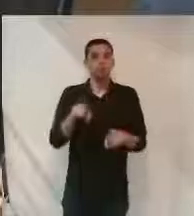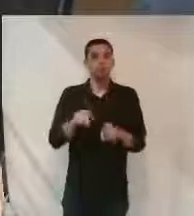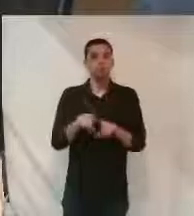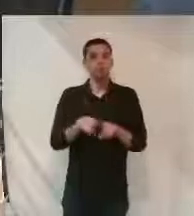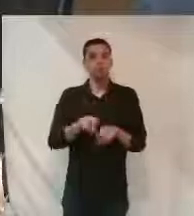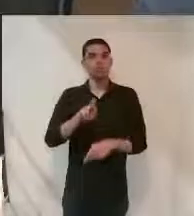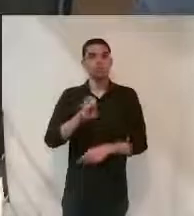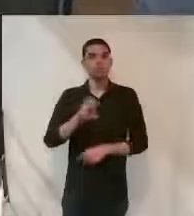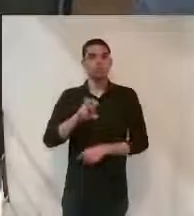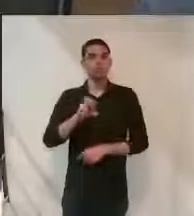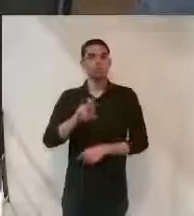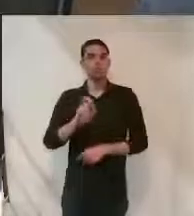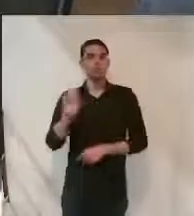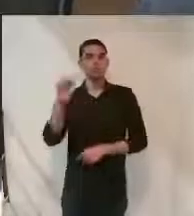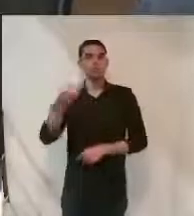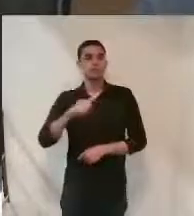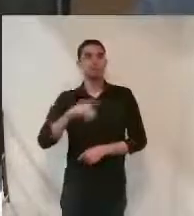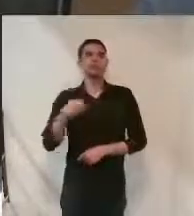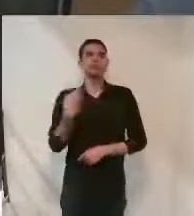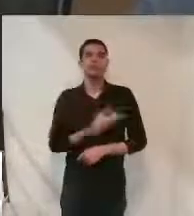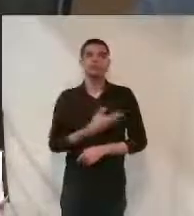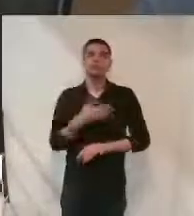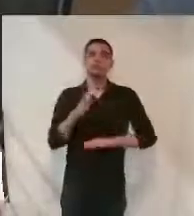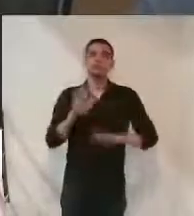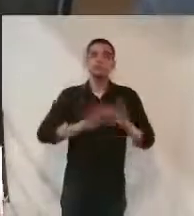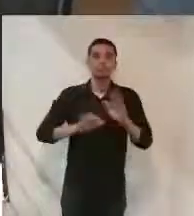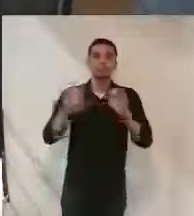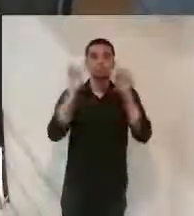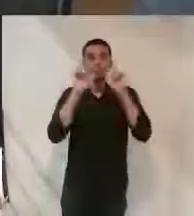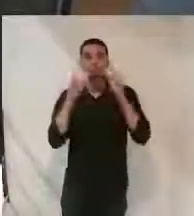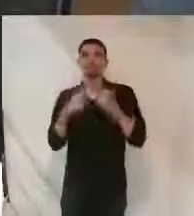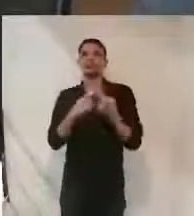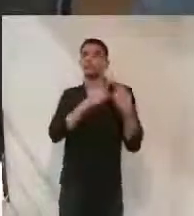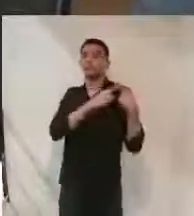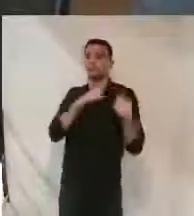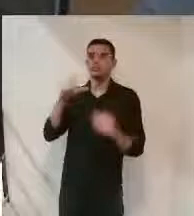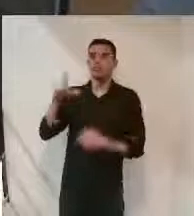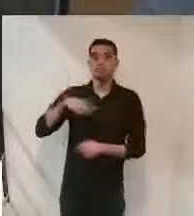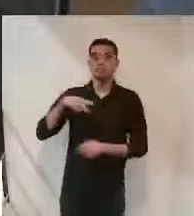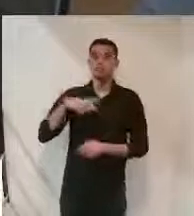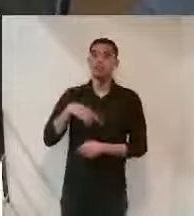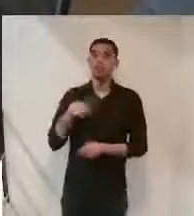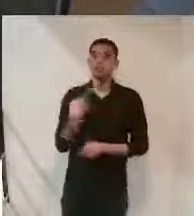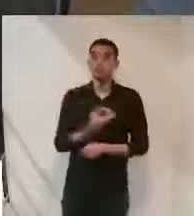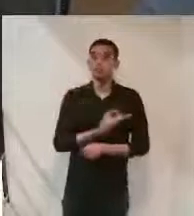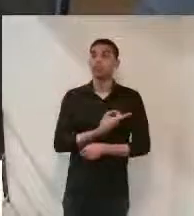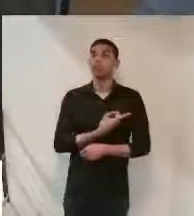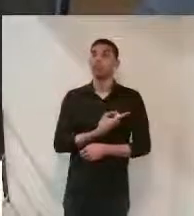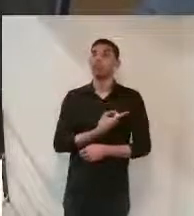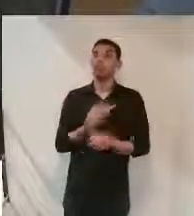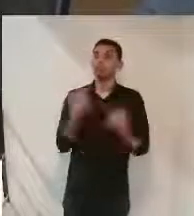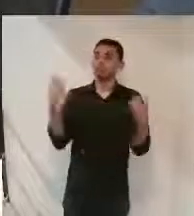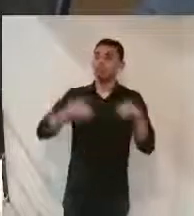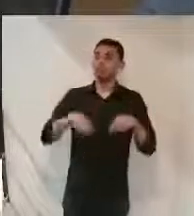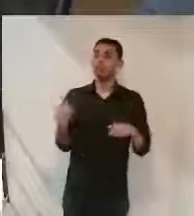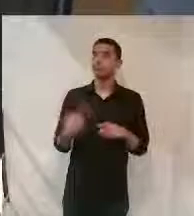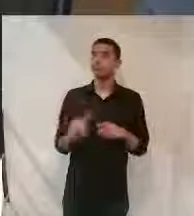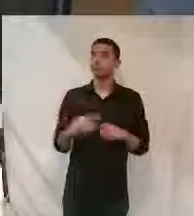Abrampa, com muito cuidado, com muita responsabilidade, doutor Edilson, nós vamos implementar, porque é importante